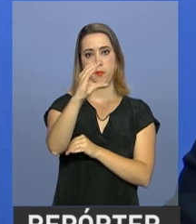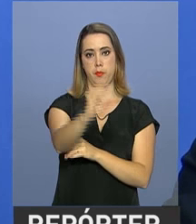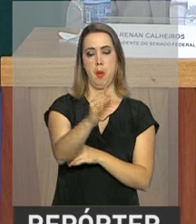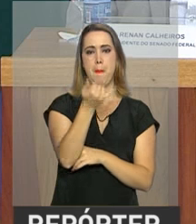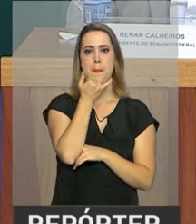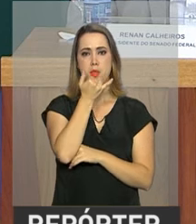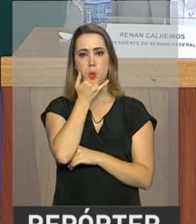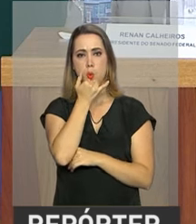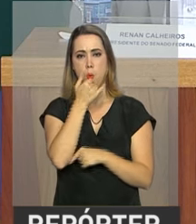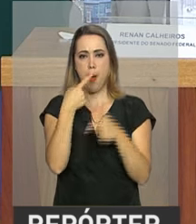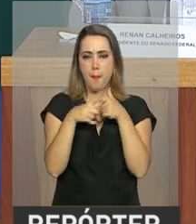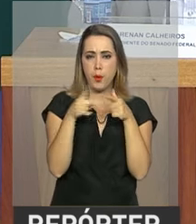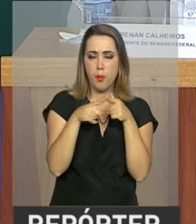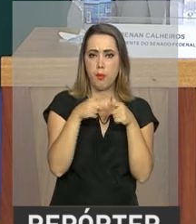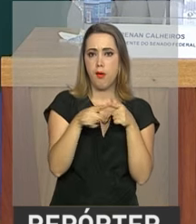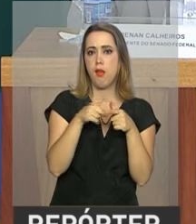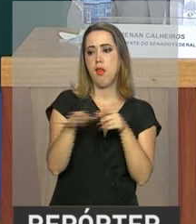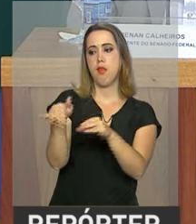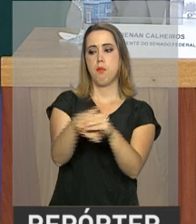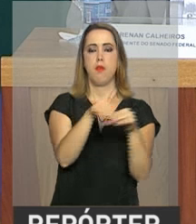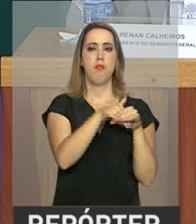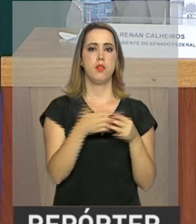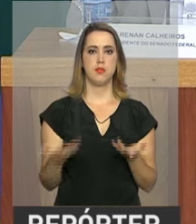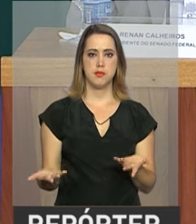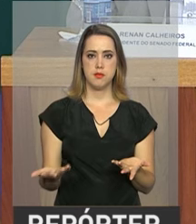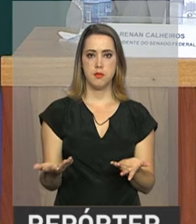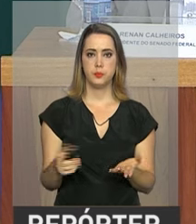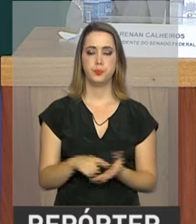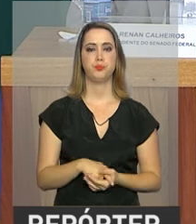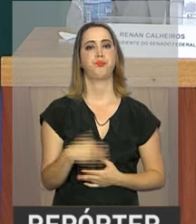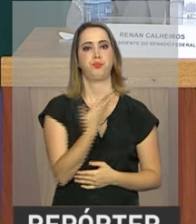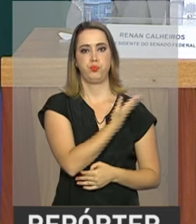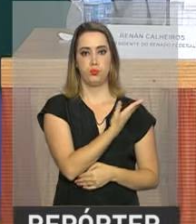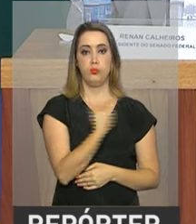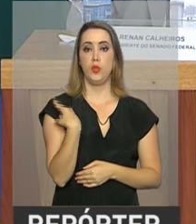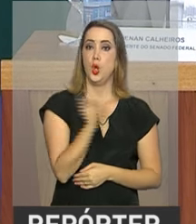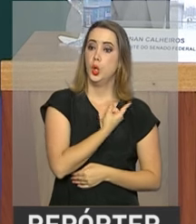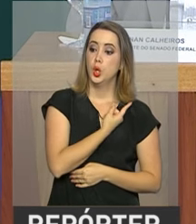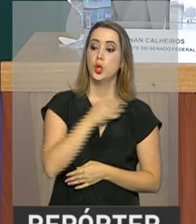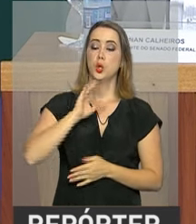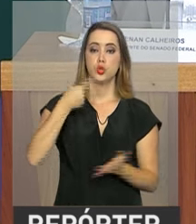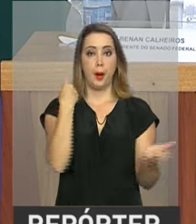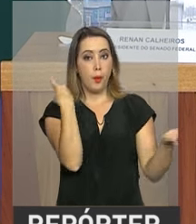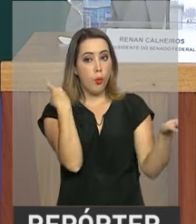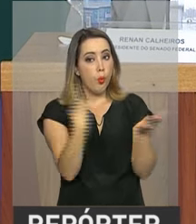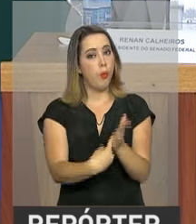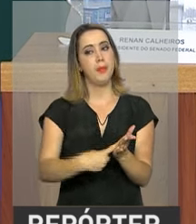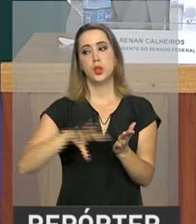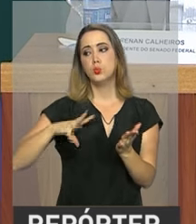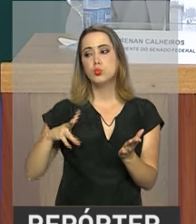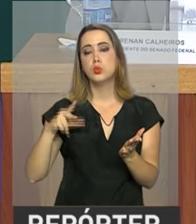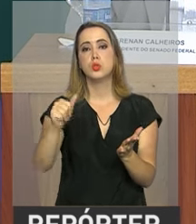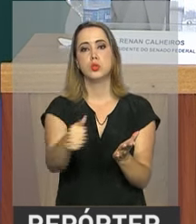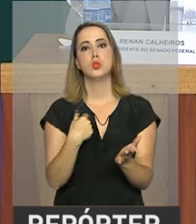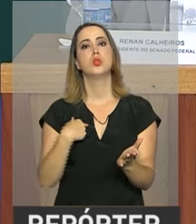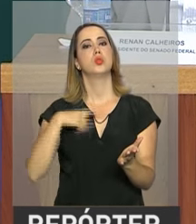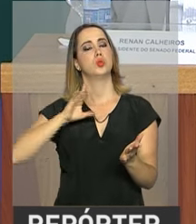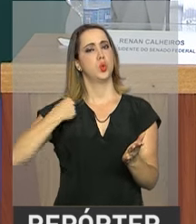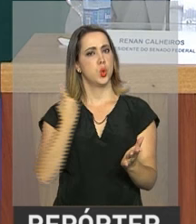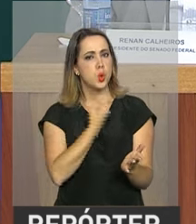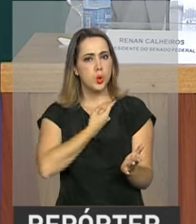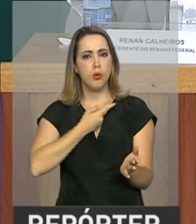eleitorais. Acordamos todos que não há a menor condição de, pelo menos patrocinado pelo presidente da Câmara e